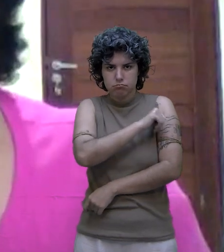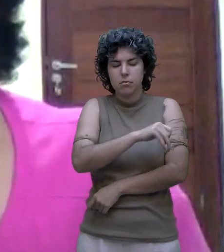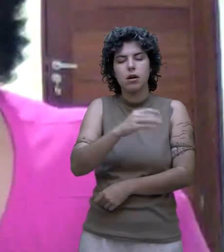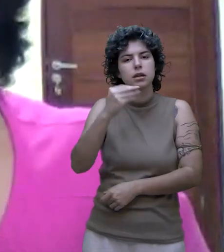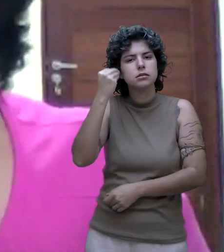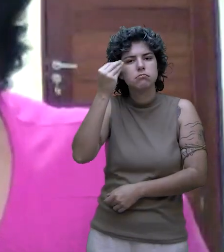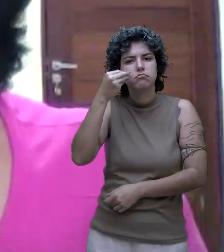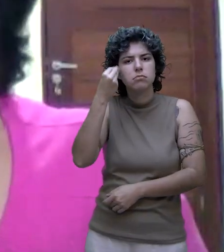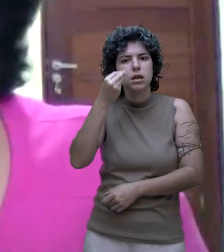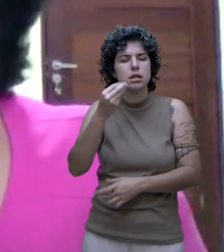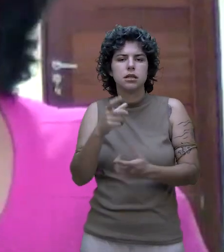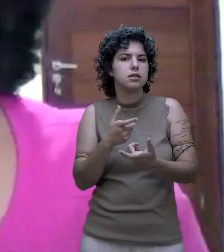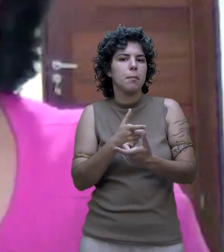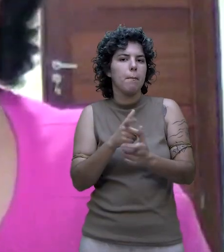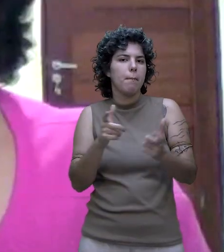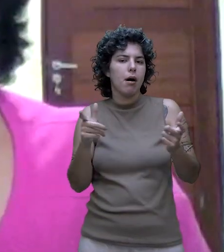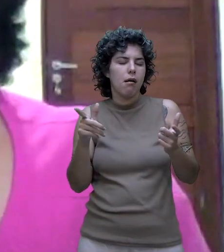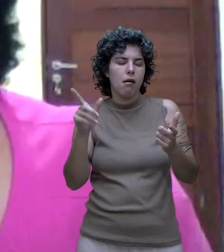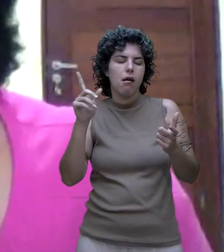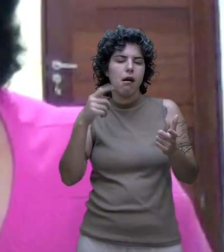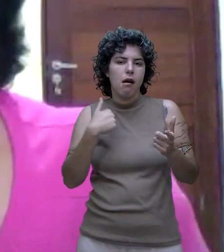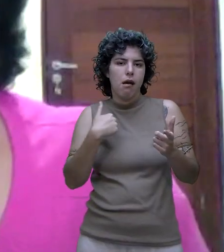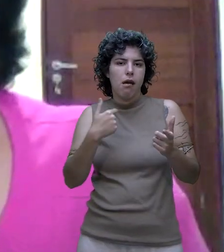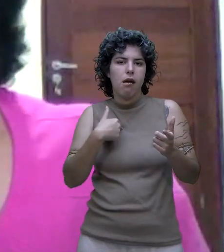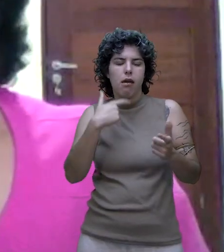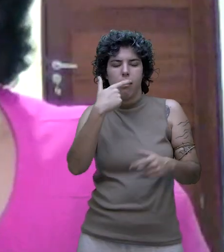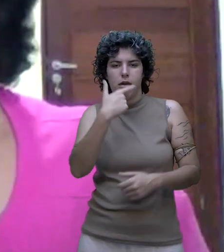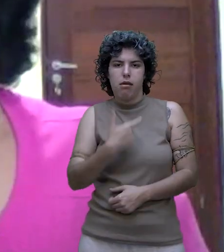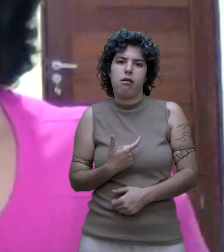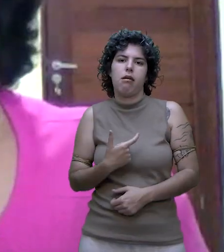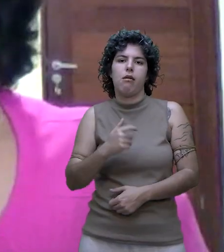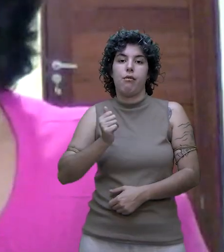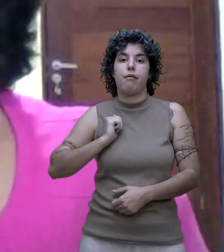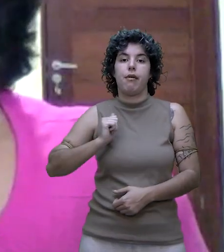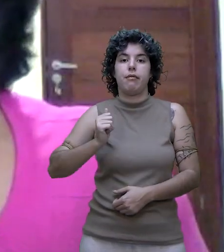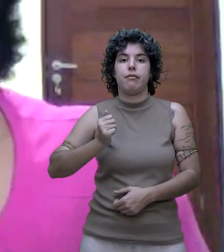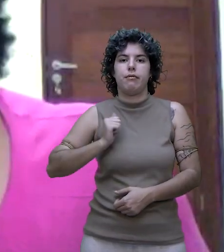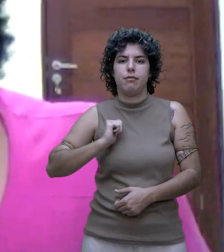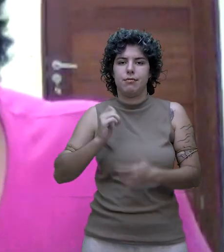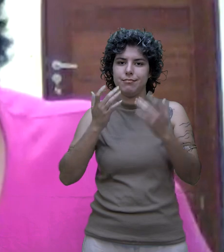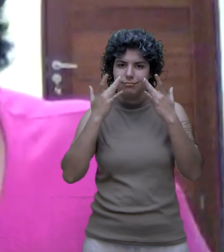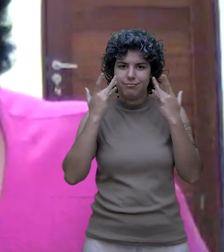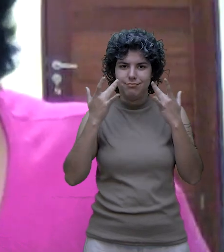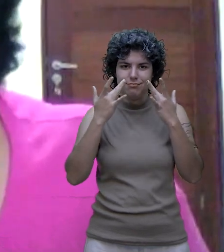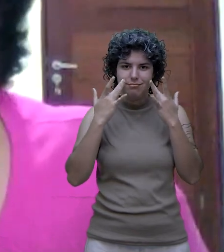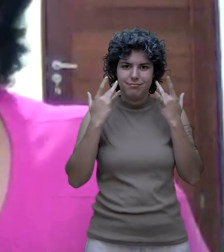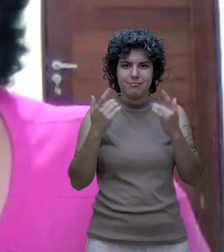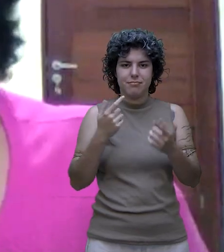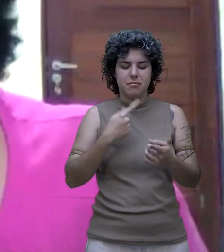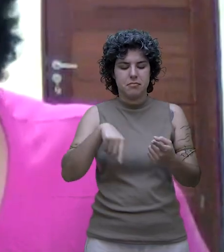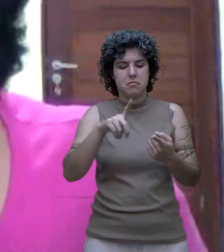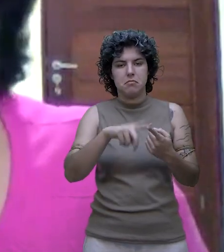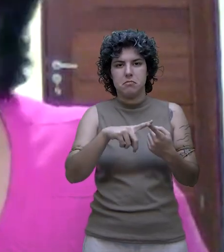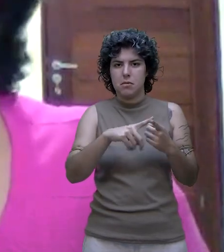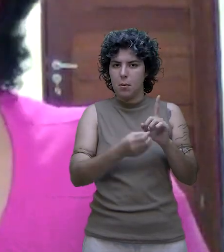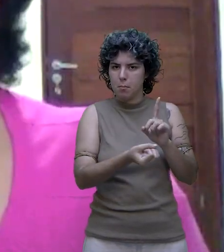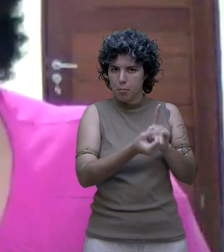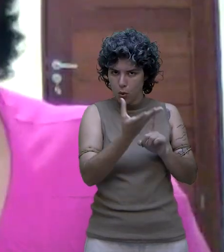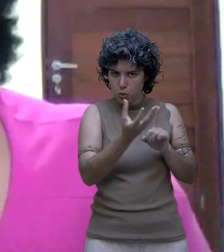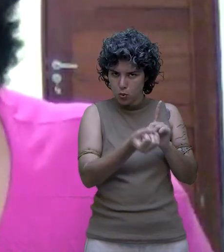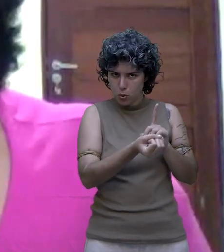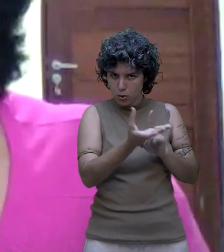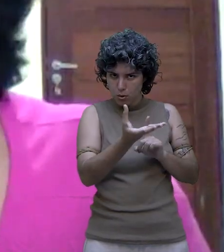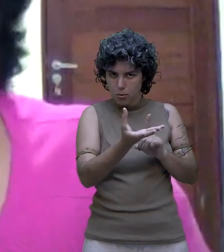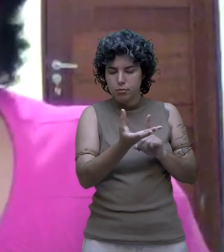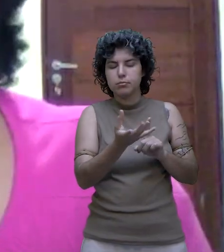como atriz de teatro. Tive a experiência de produção dos meus espetáculos e